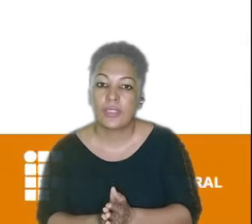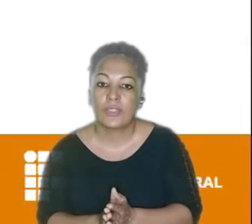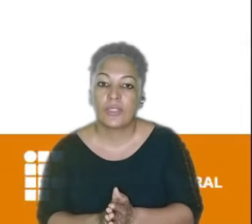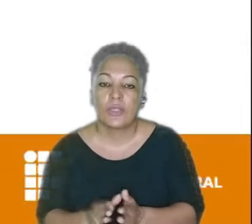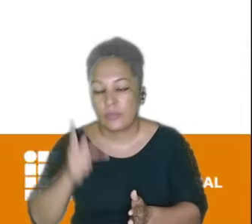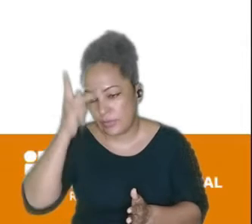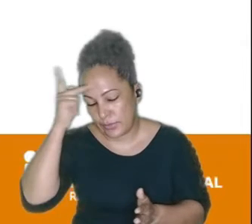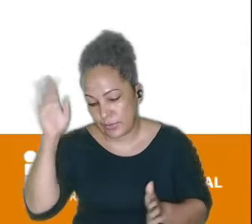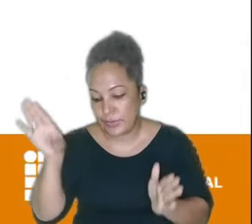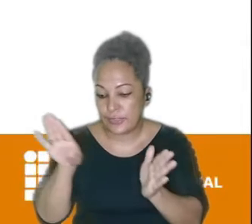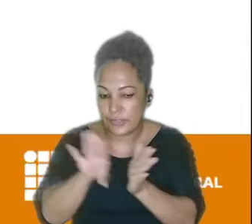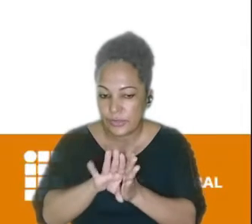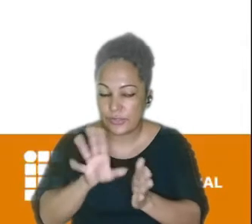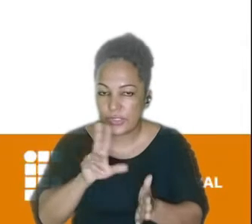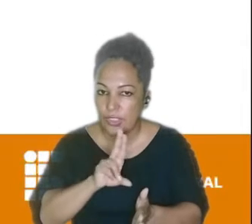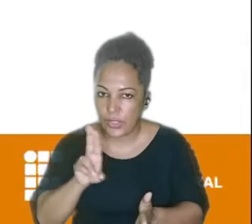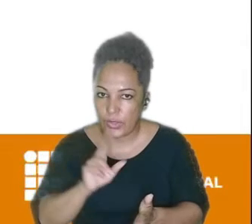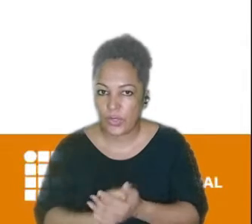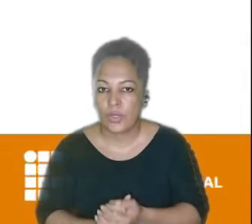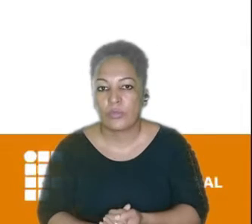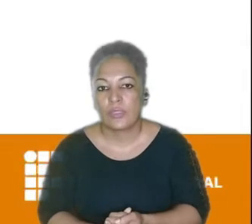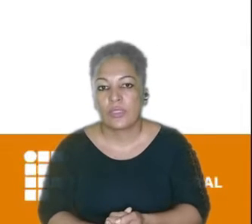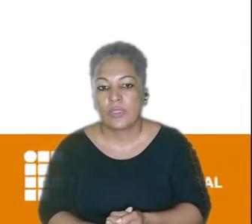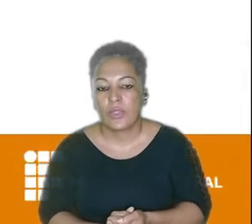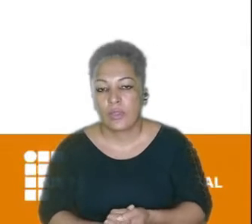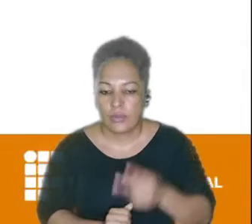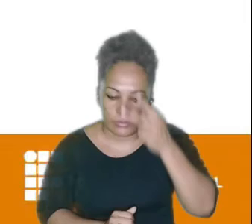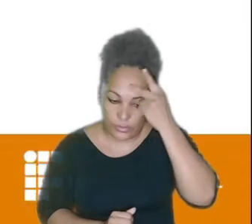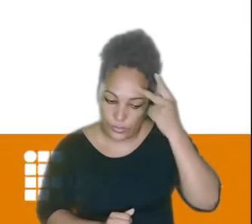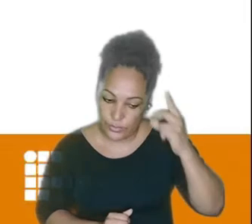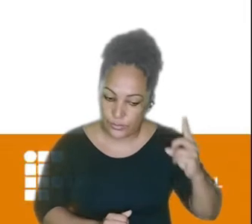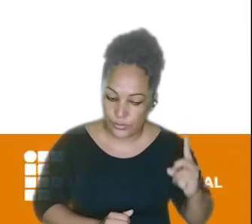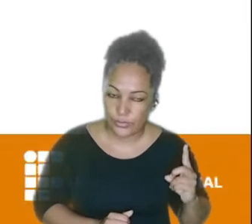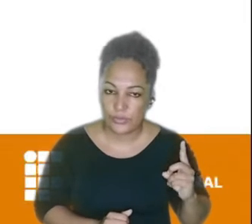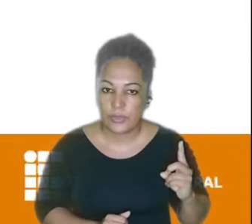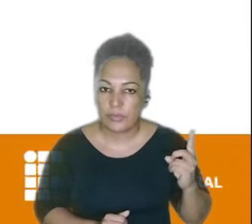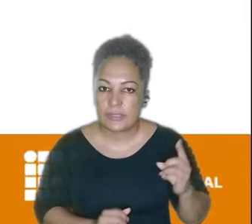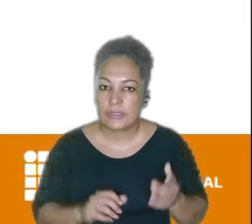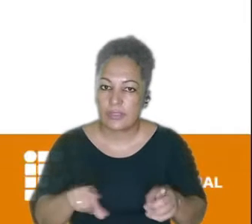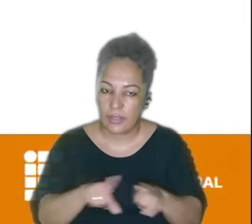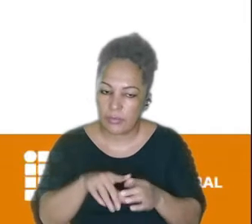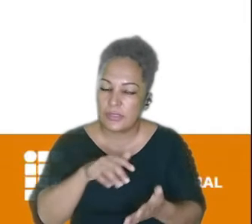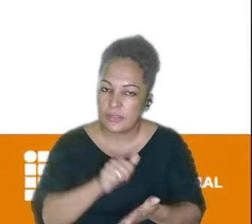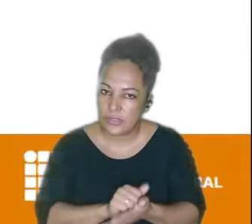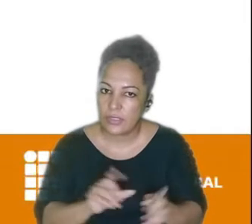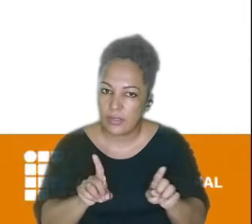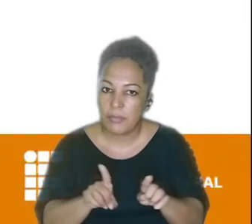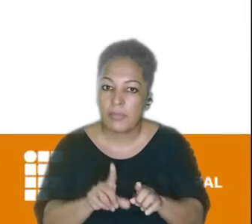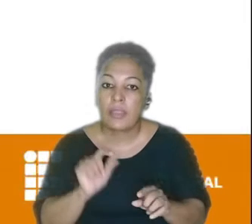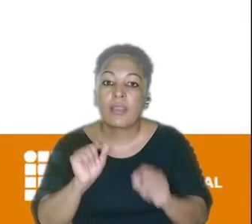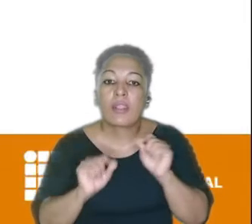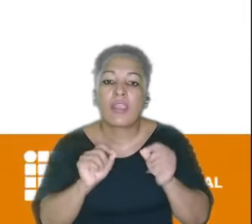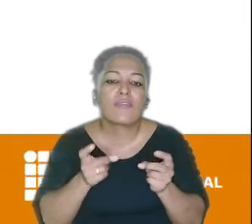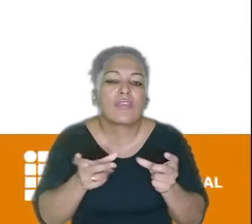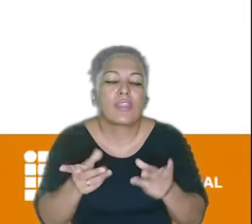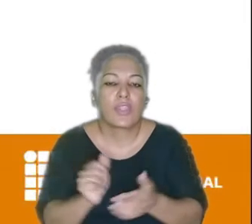Logo, chegando ao guichê, o passageiro já está cadastrado aqui, o atendente. Então, o atendente precisa ser registrado.